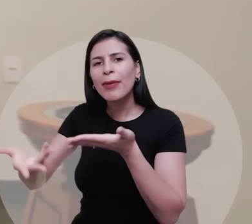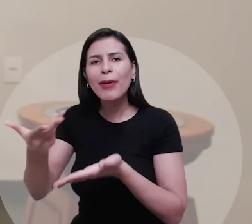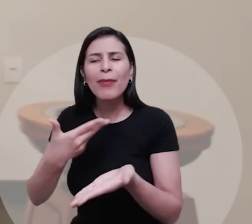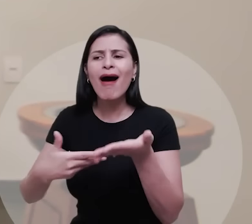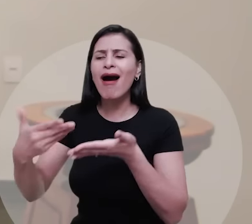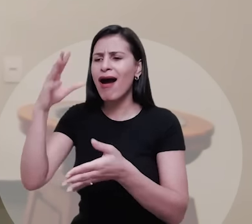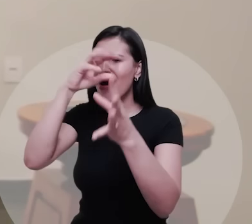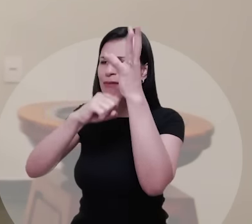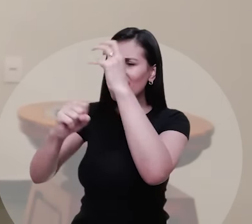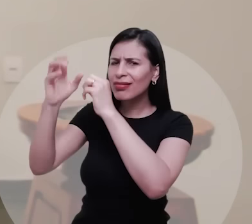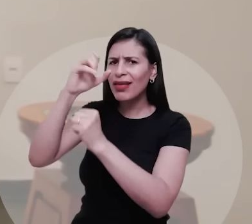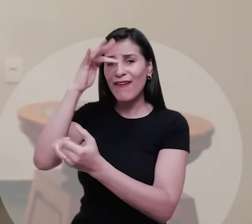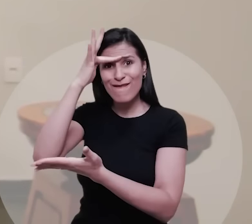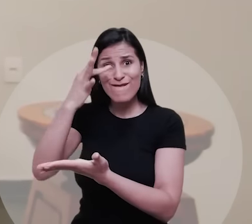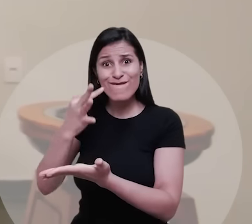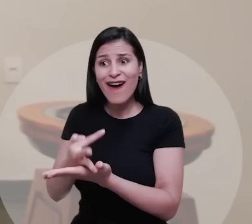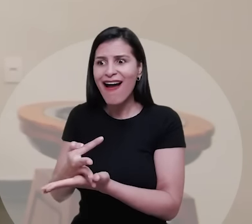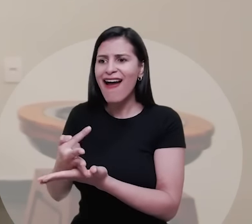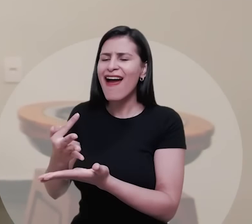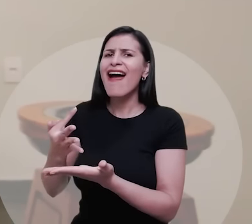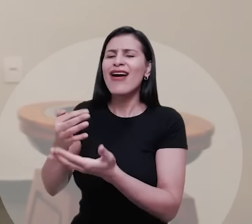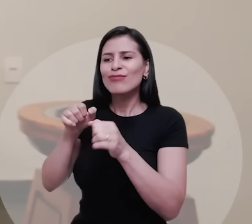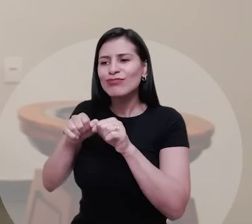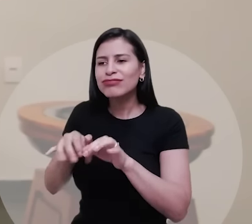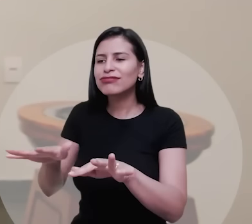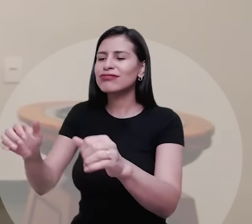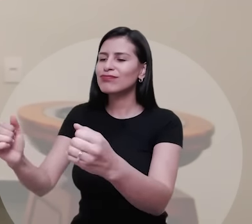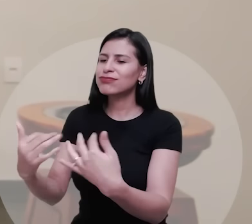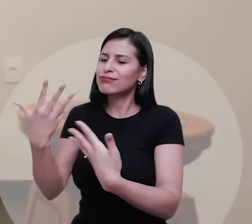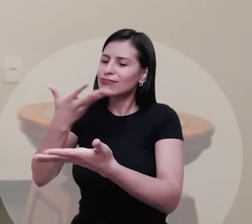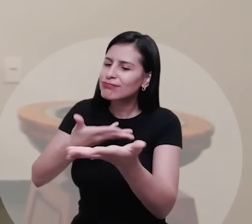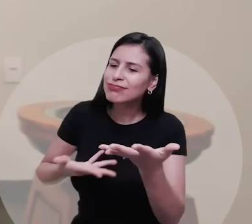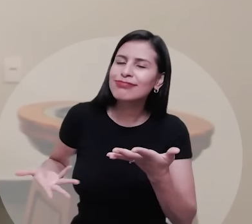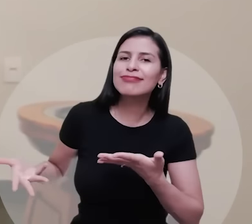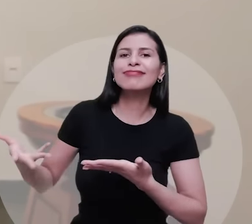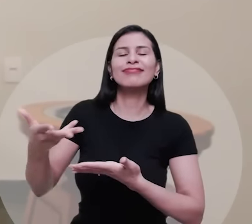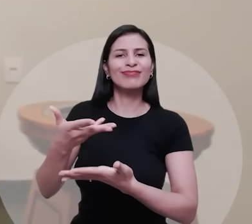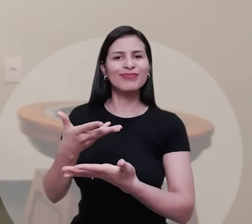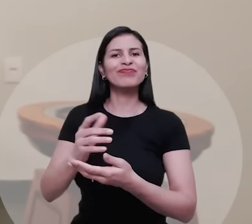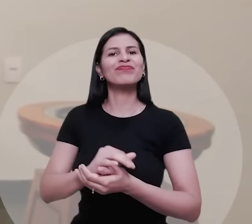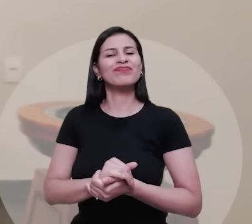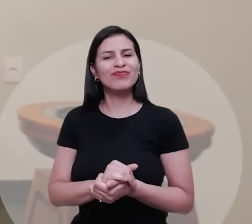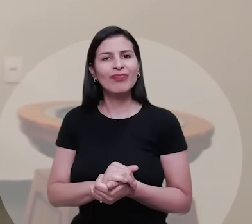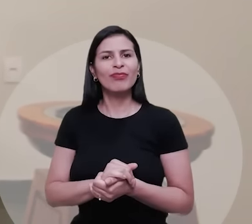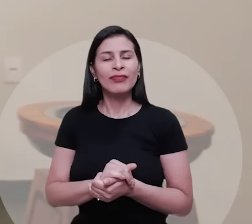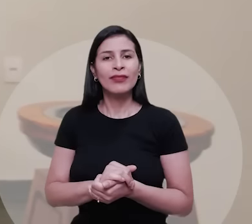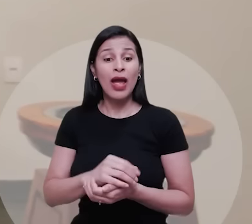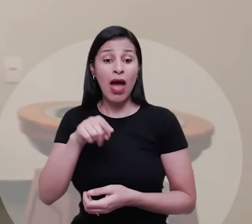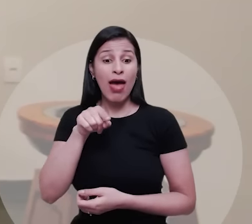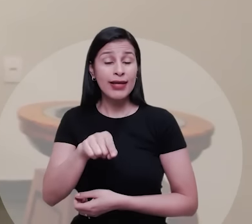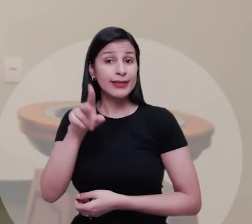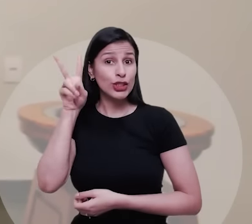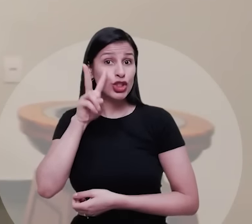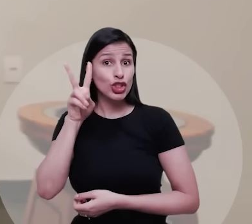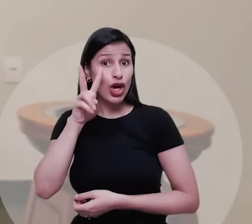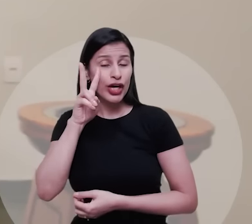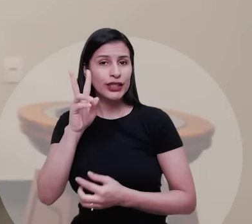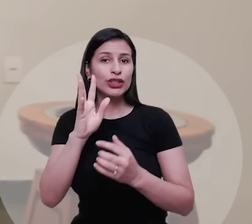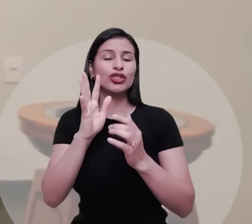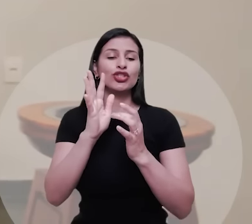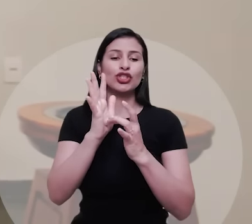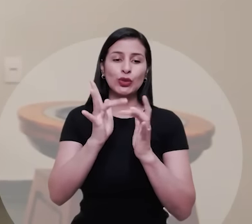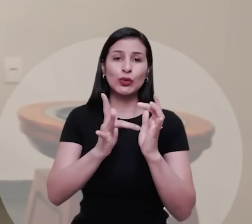e contagiante. É interessante perceber, nesse encontro que Jesus tem com